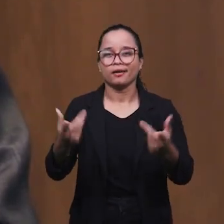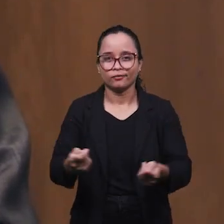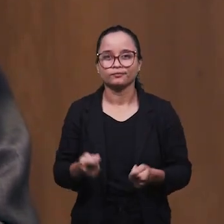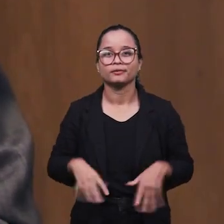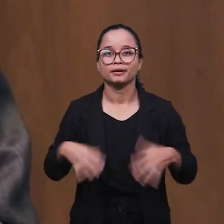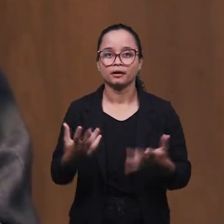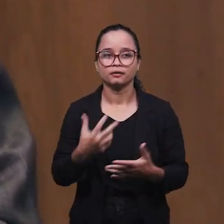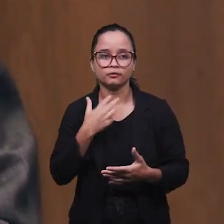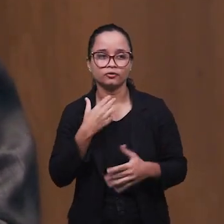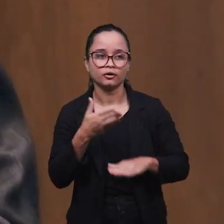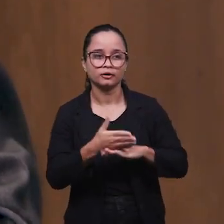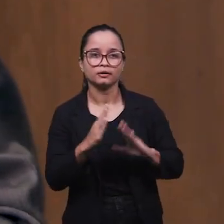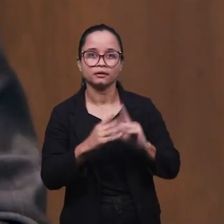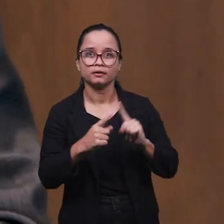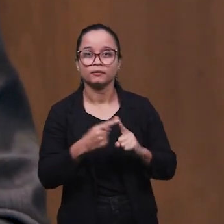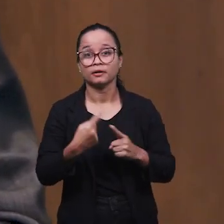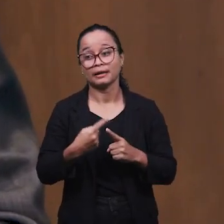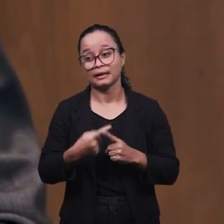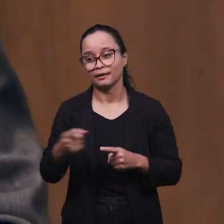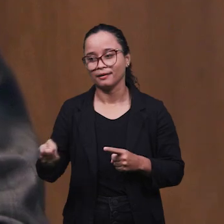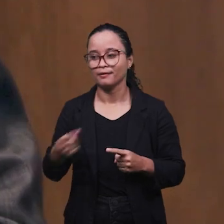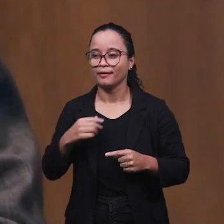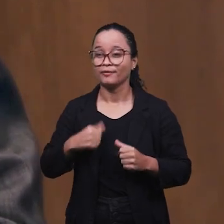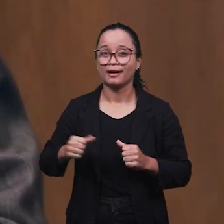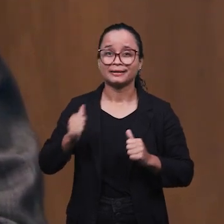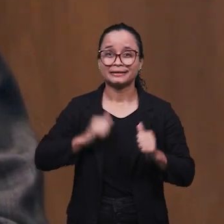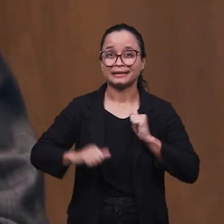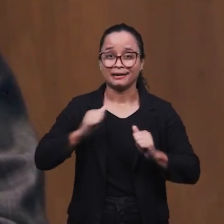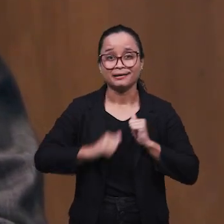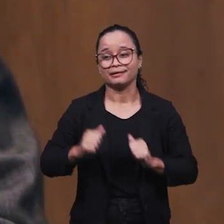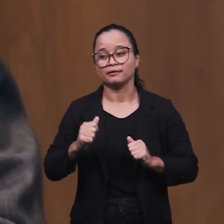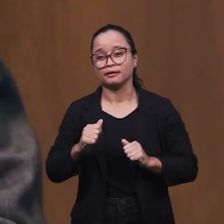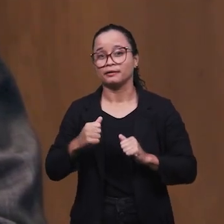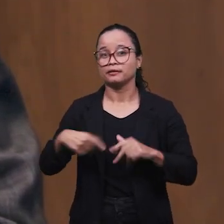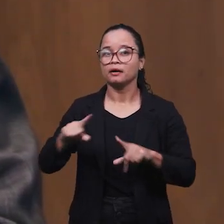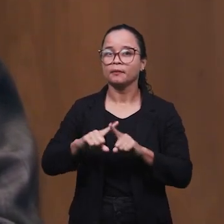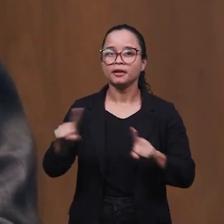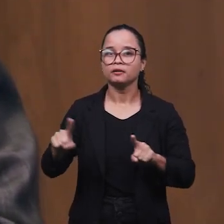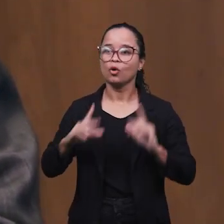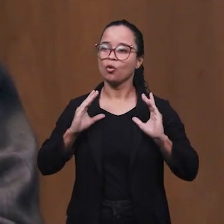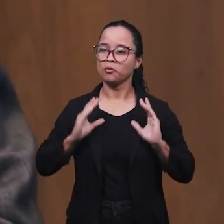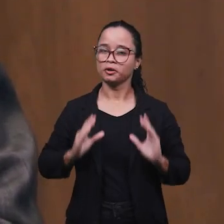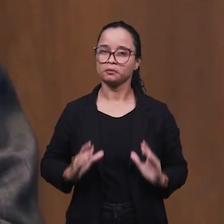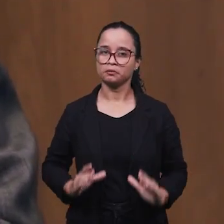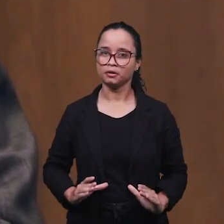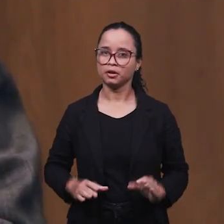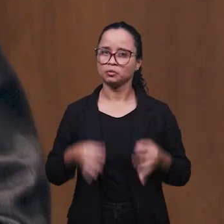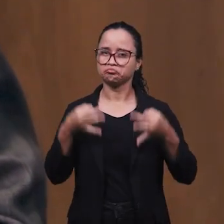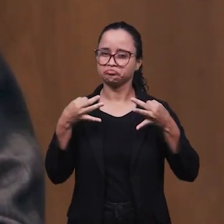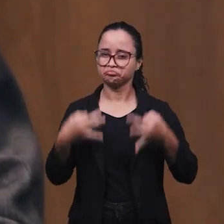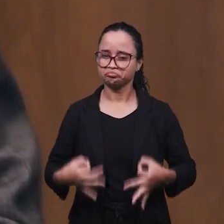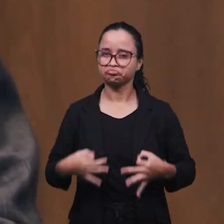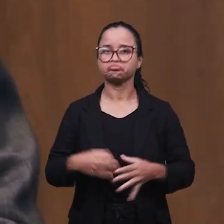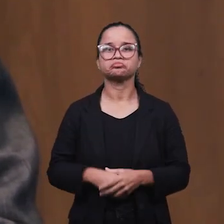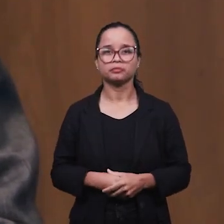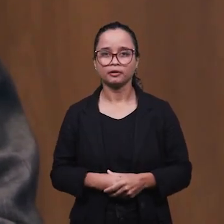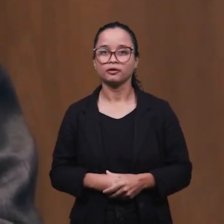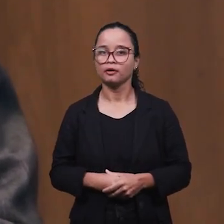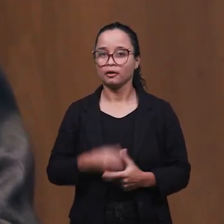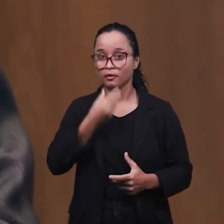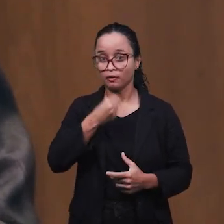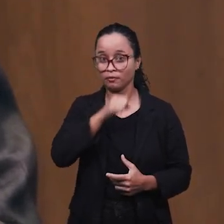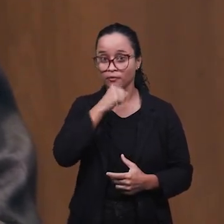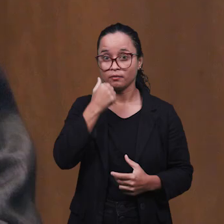igreja, porque iam chegar lá e não iam ter sossego com ele, Ao passo que não, o comportamento dele foi totalmente diferente e os pais ficaram maravilhados com